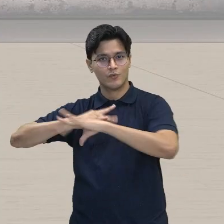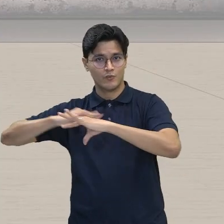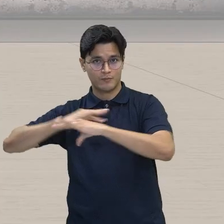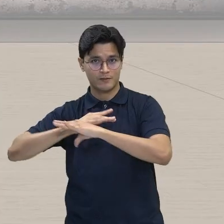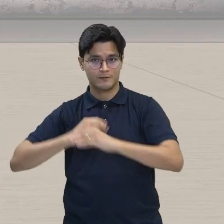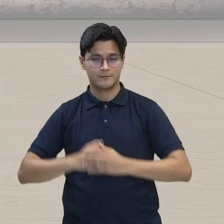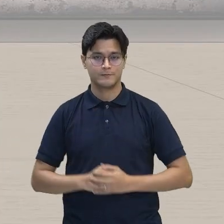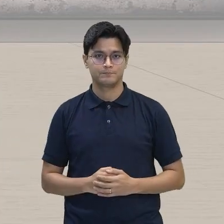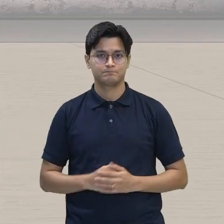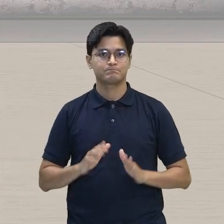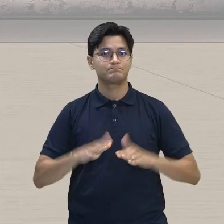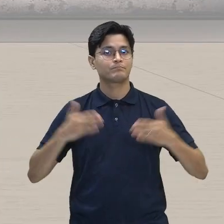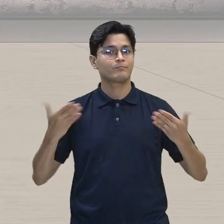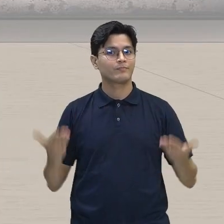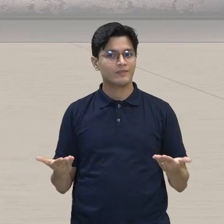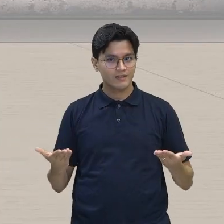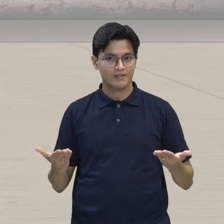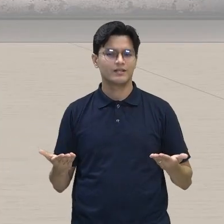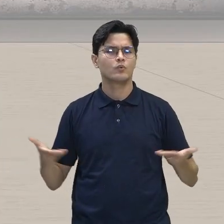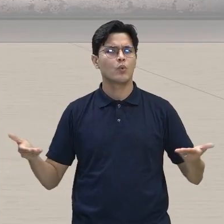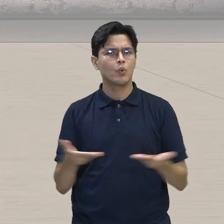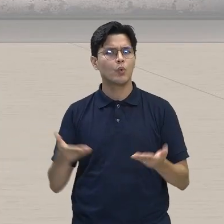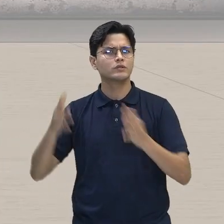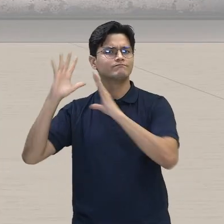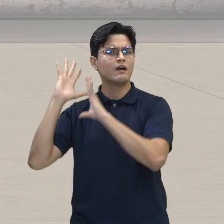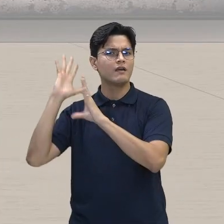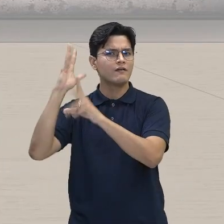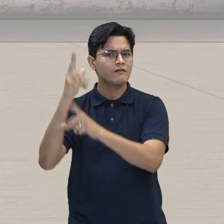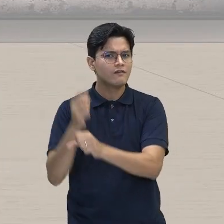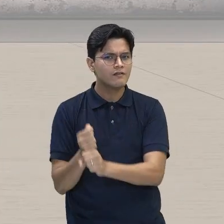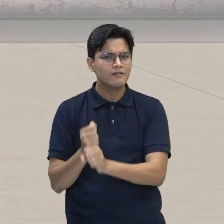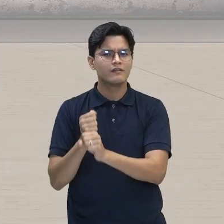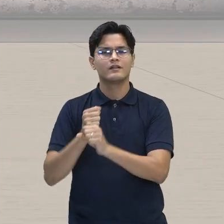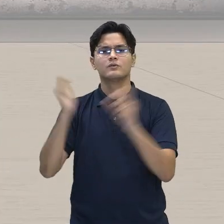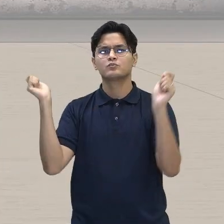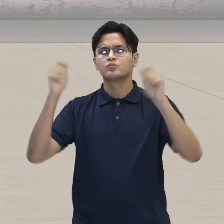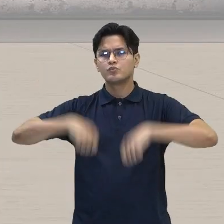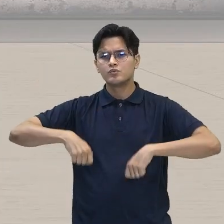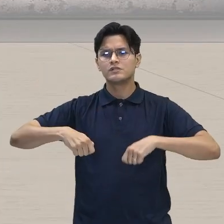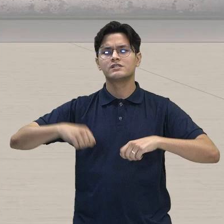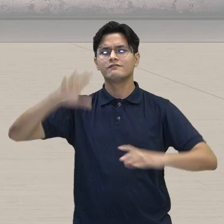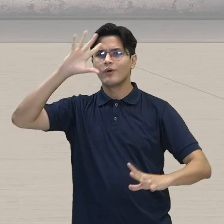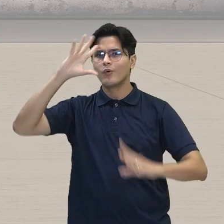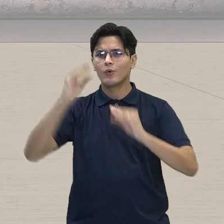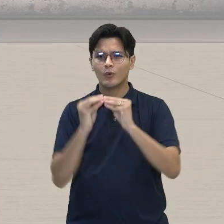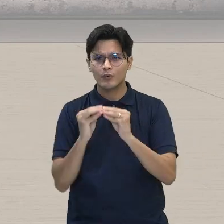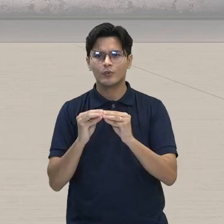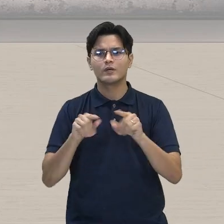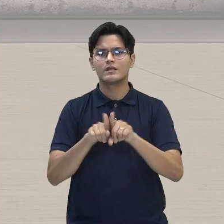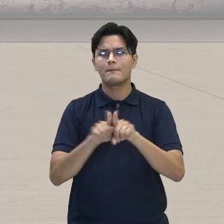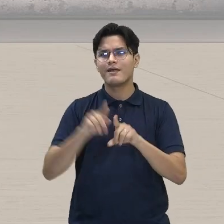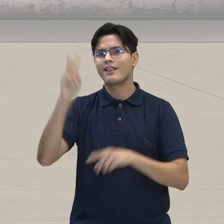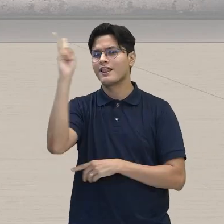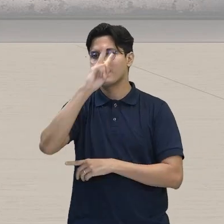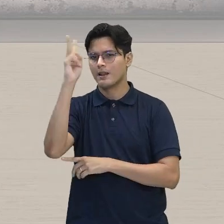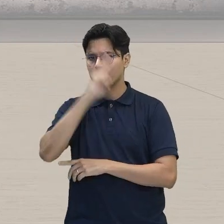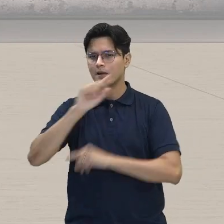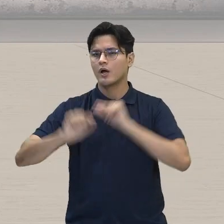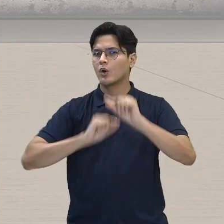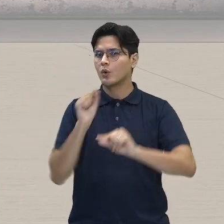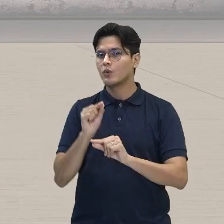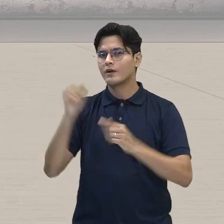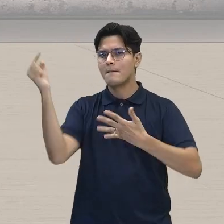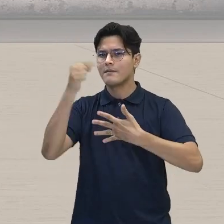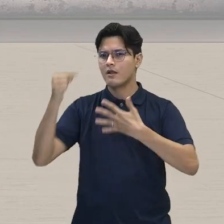alunos, então nessa nossa revisão, nós conseguimos ver aí e relembrar aspectos de todas as aulas